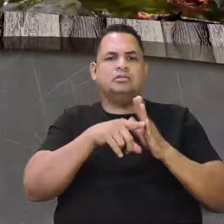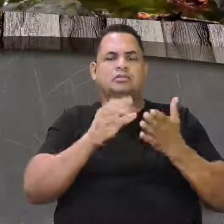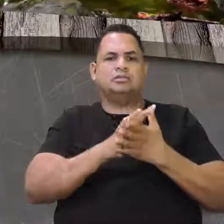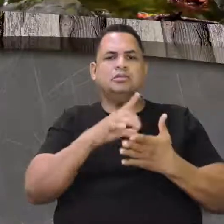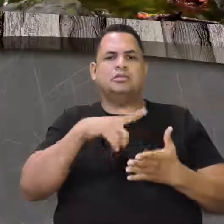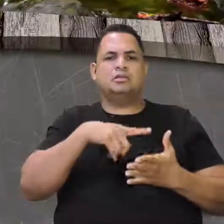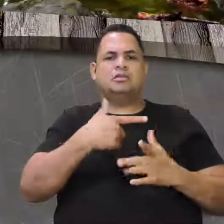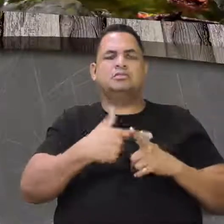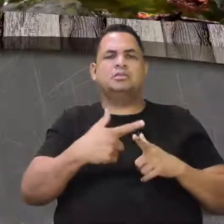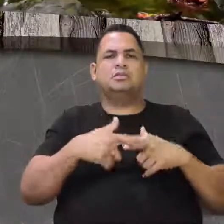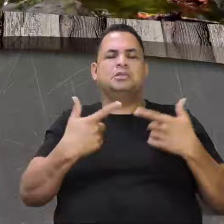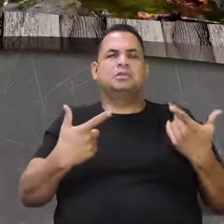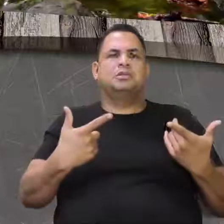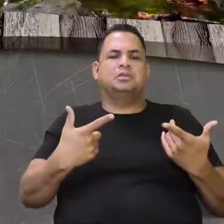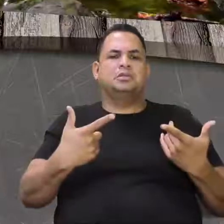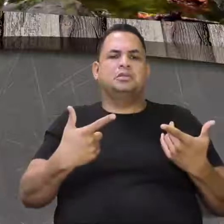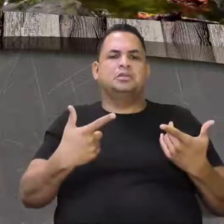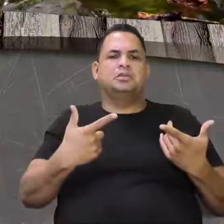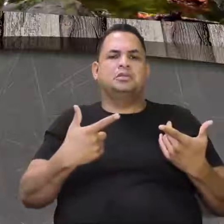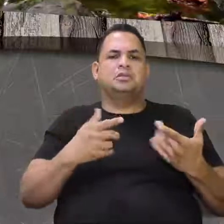que faz com que uma pessoa